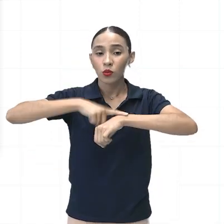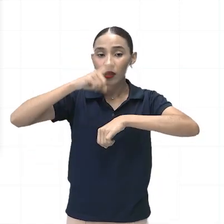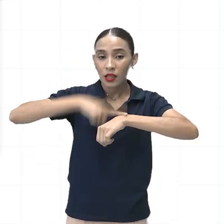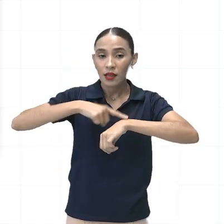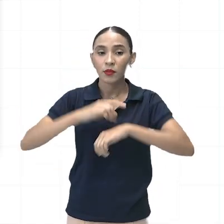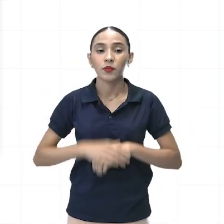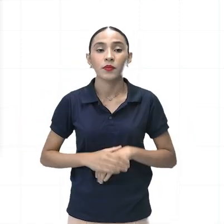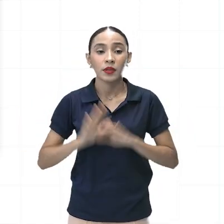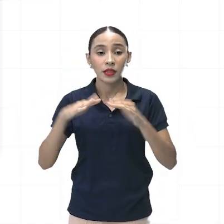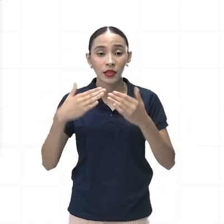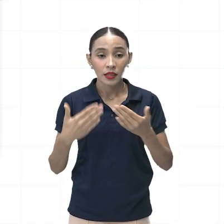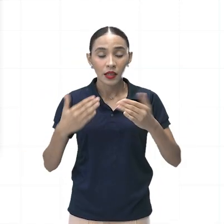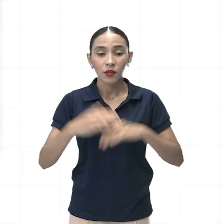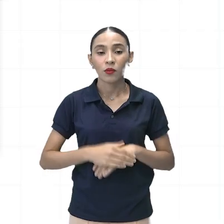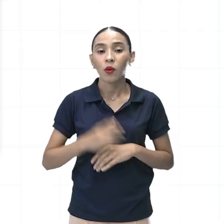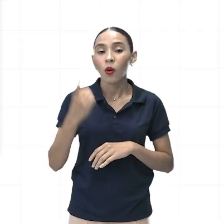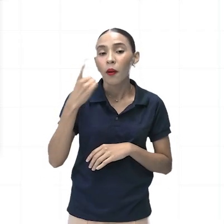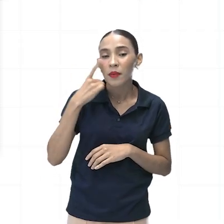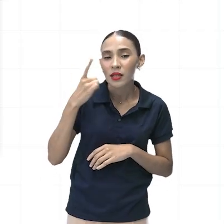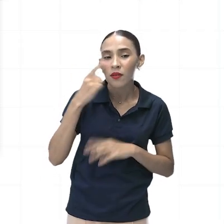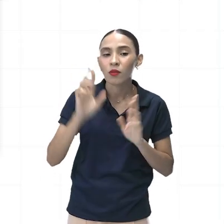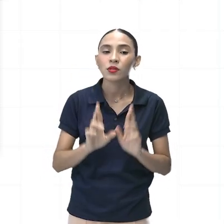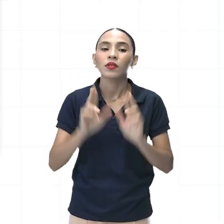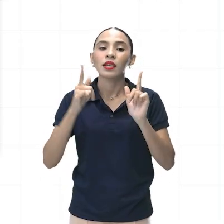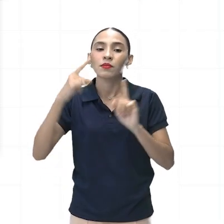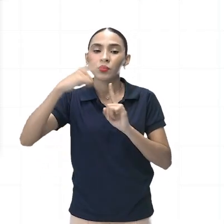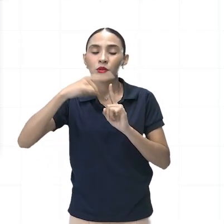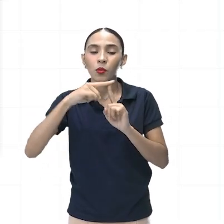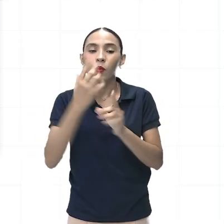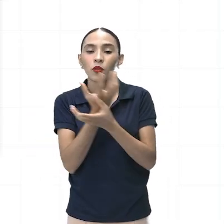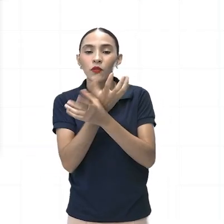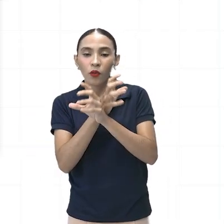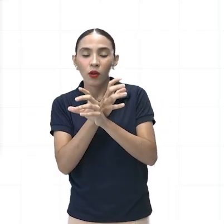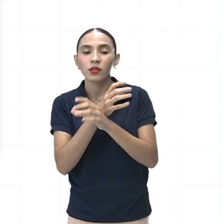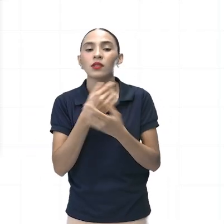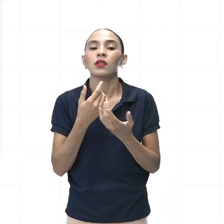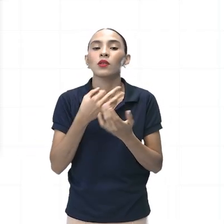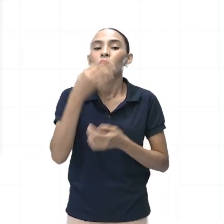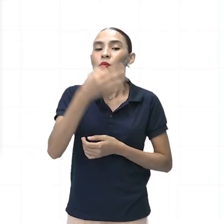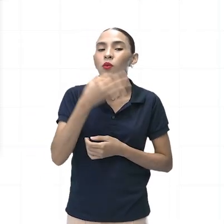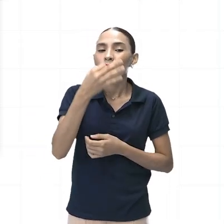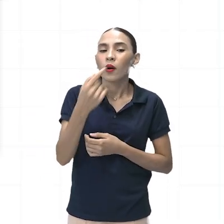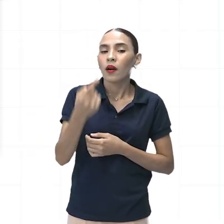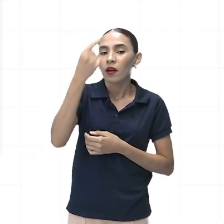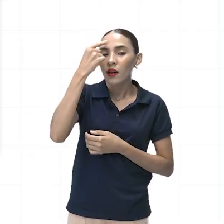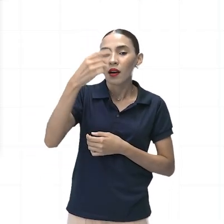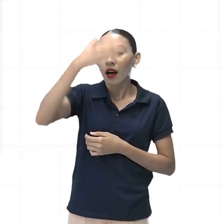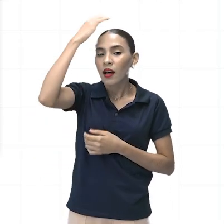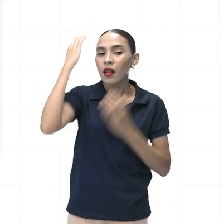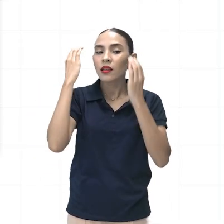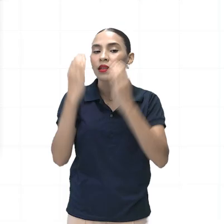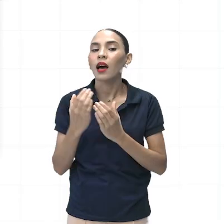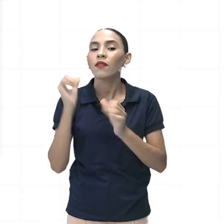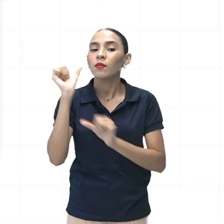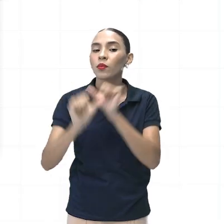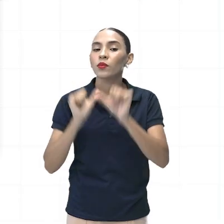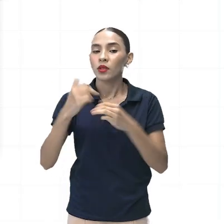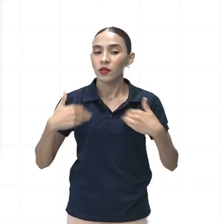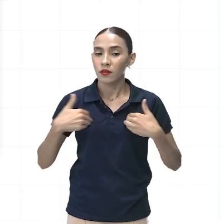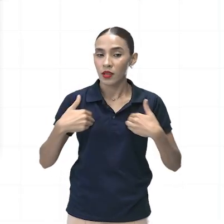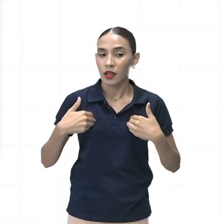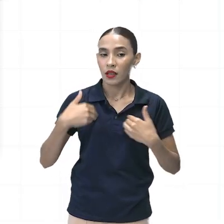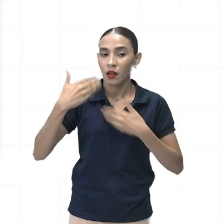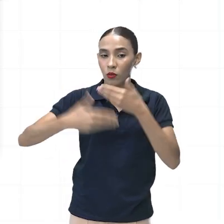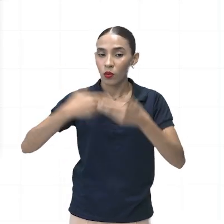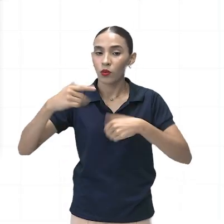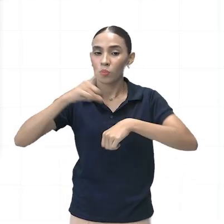tempo. Bem, quando ele observou diferentes tipos de fósseis, isso sugeriu a Darwin que as espécies poderiam mudar ao longo do